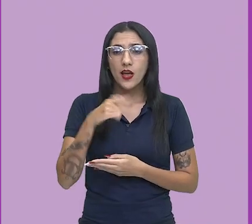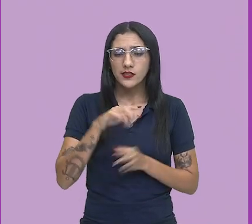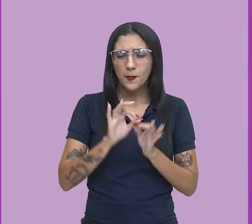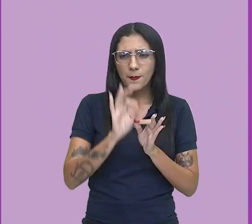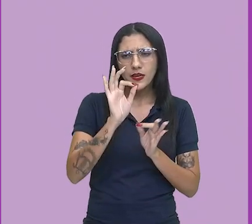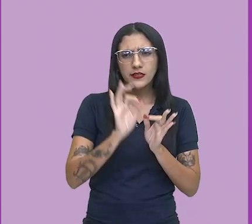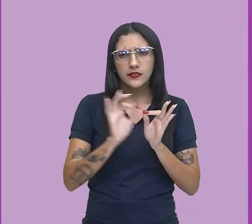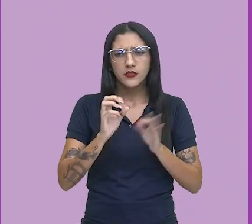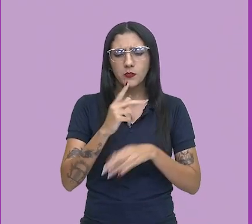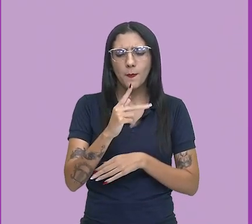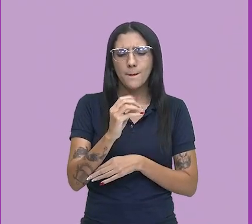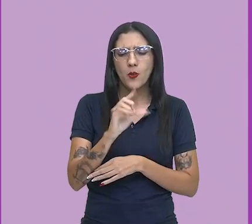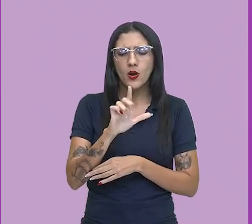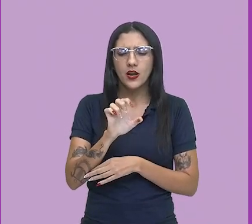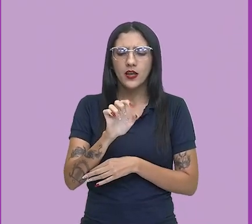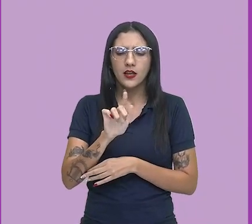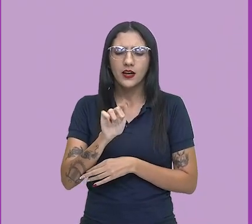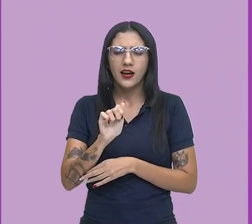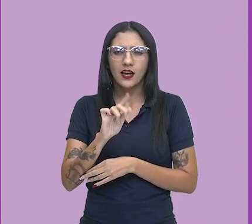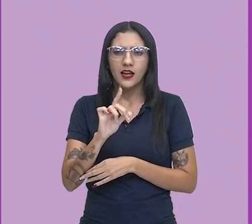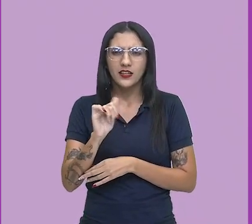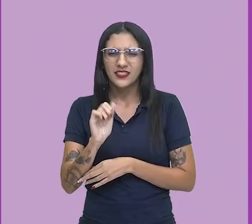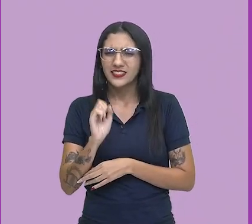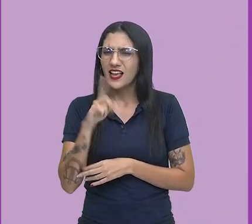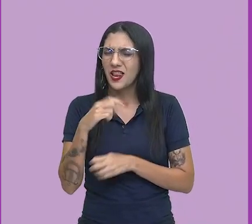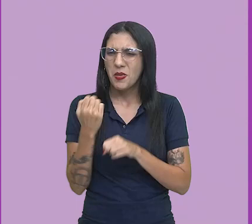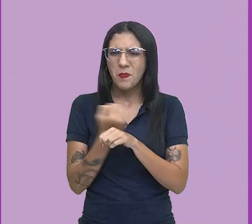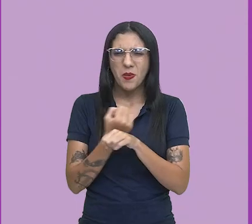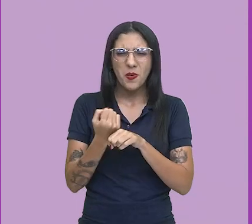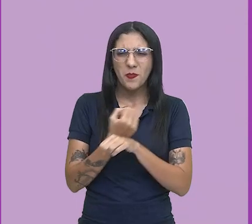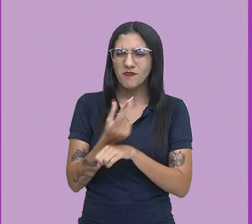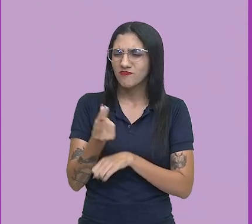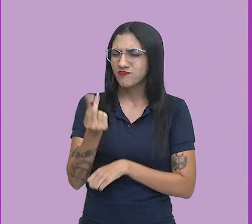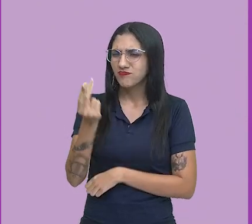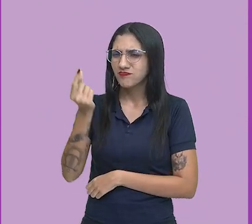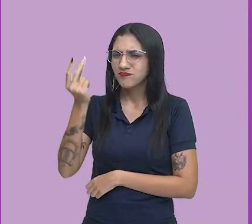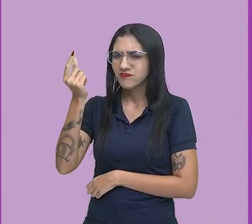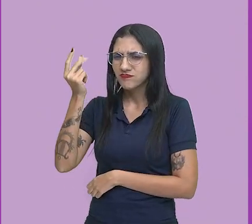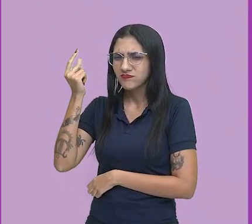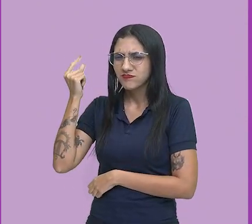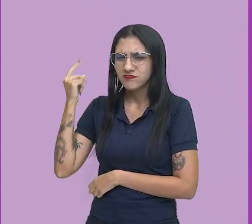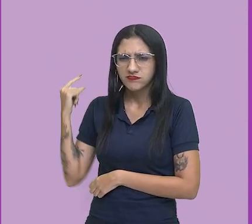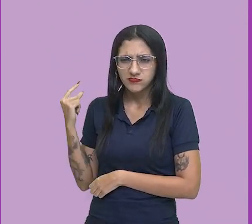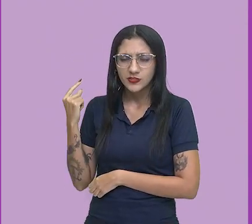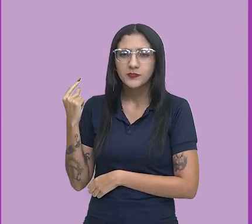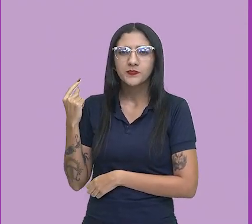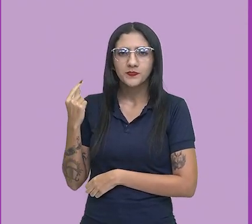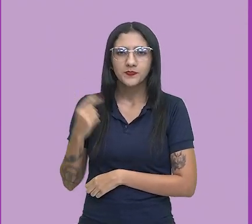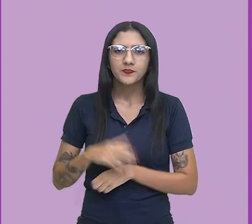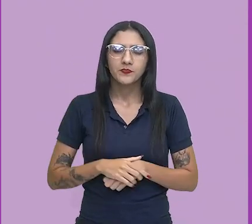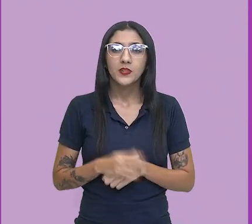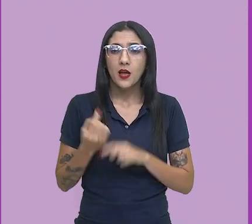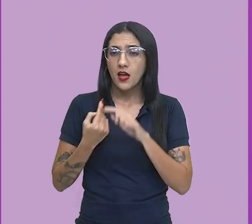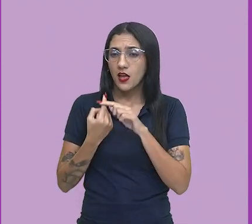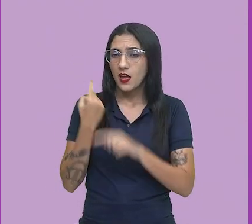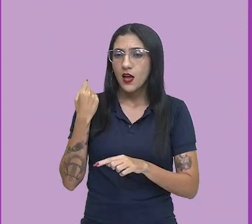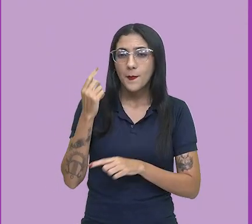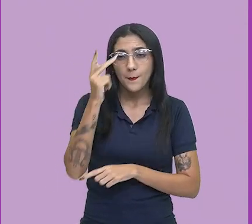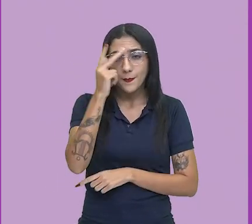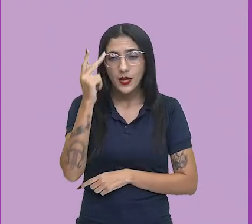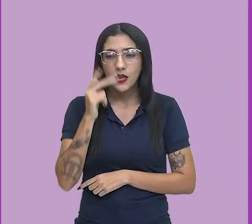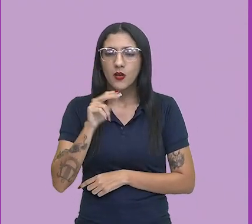medição, né, em polegadas, ela é bem antiga, ela remonta, né, a um passado onde as pessoas faziam